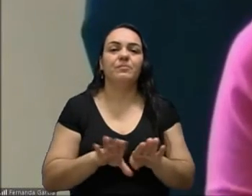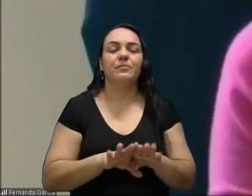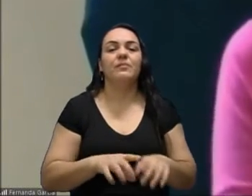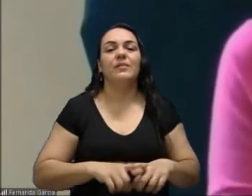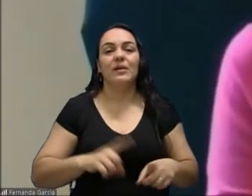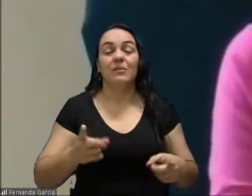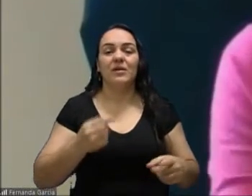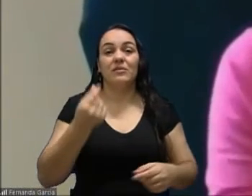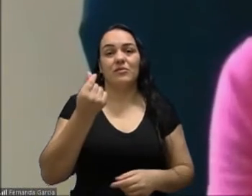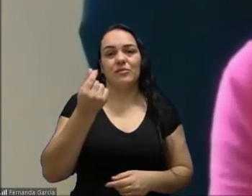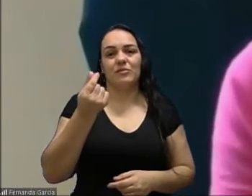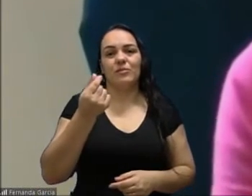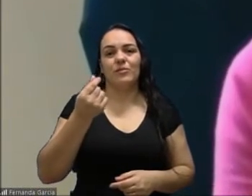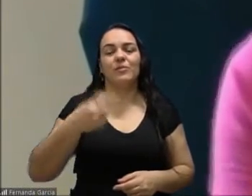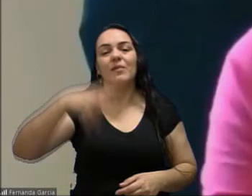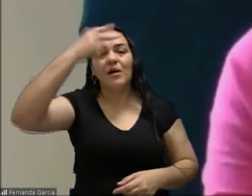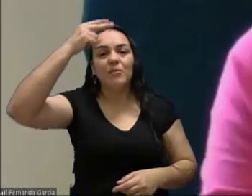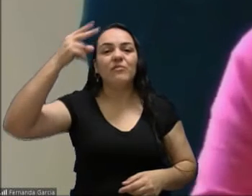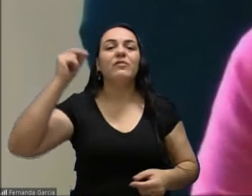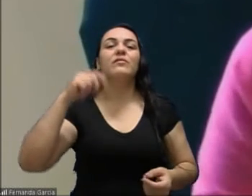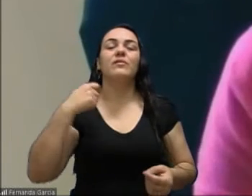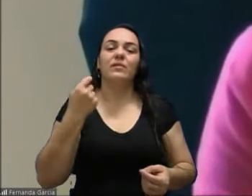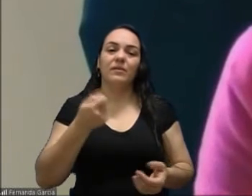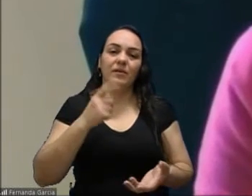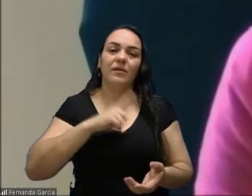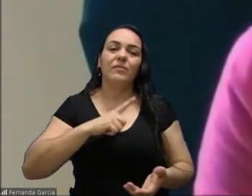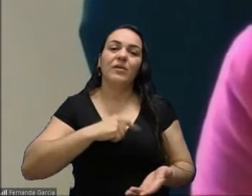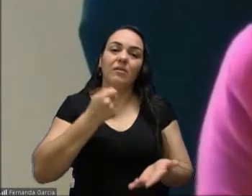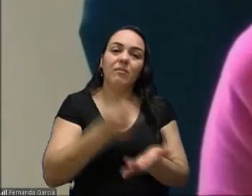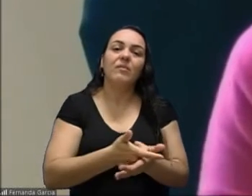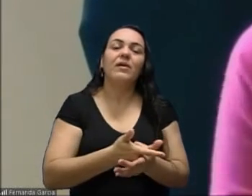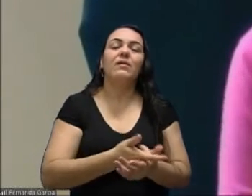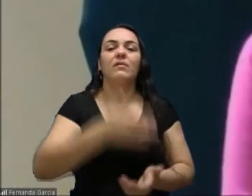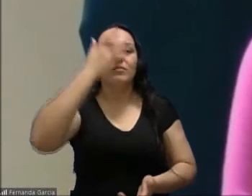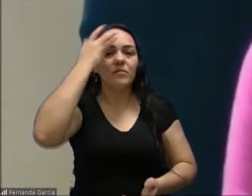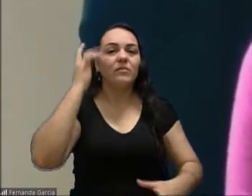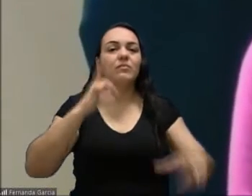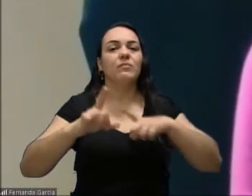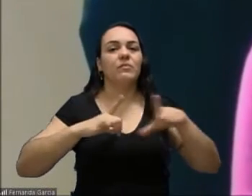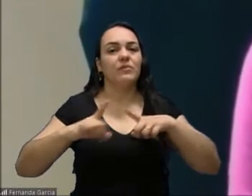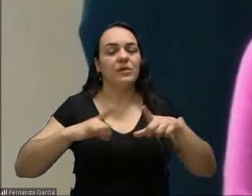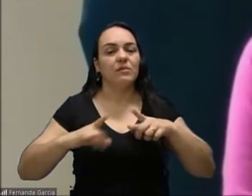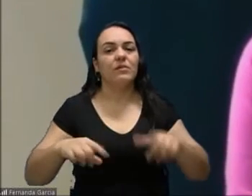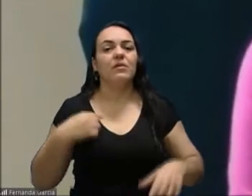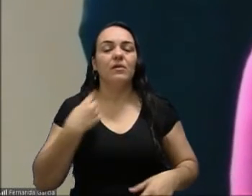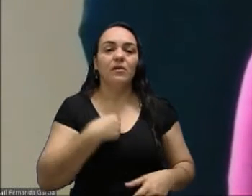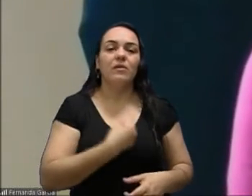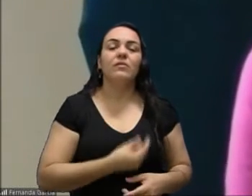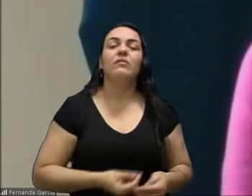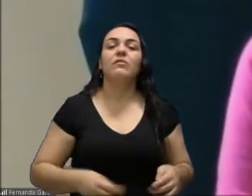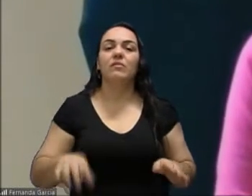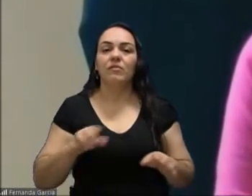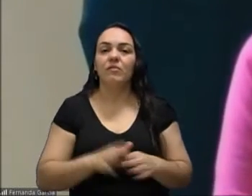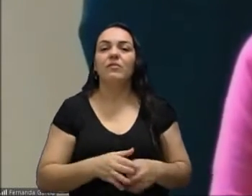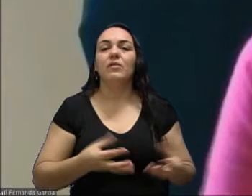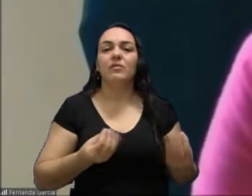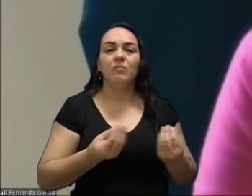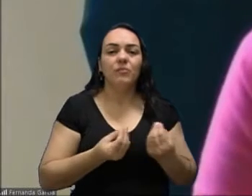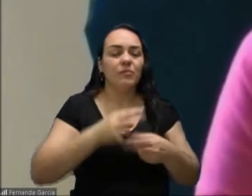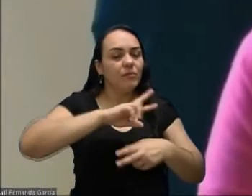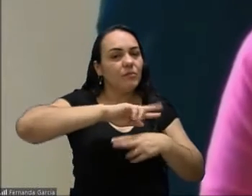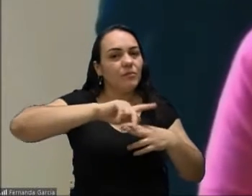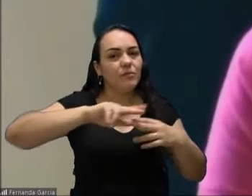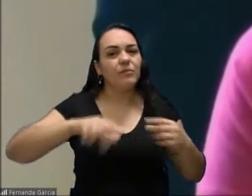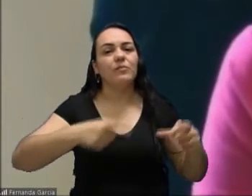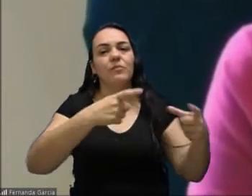custos recaem para a prefeitura custear aos trabalhadores. Então, nós verificamos em vários casos nesse sentido